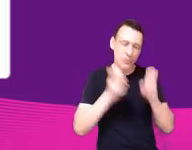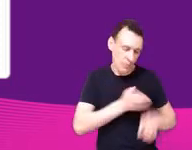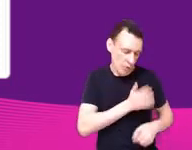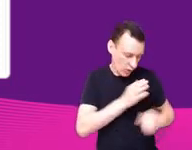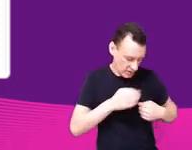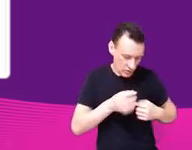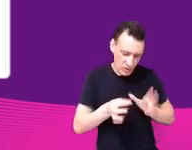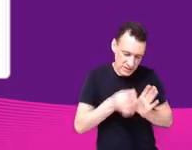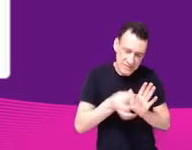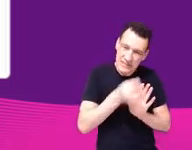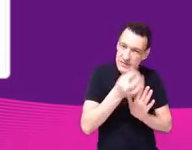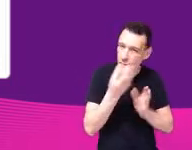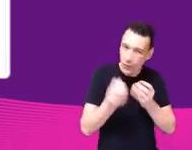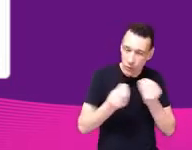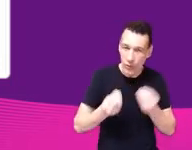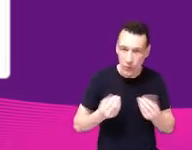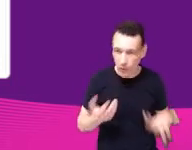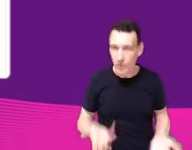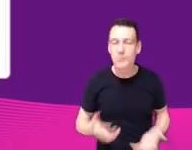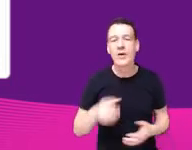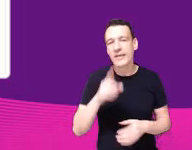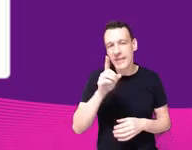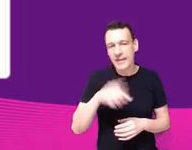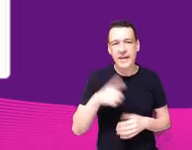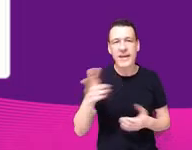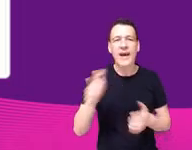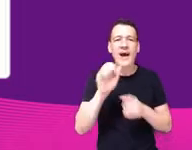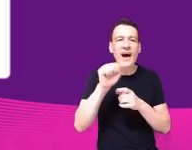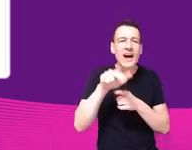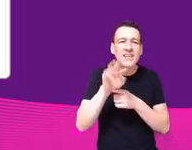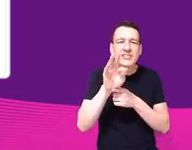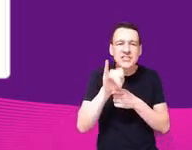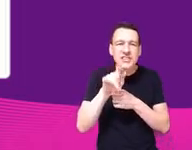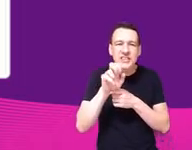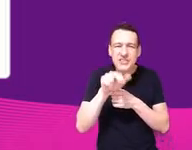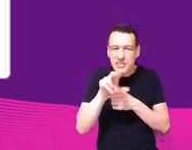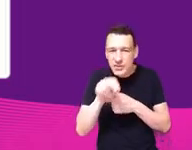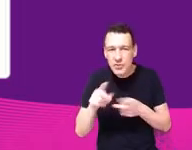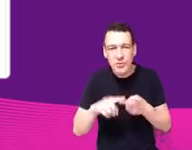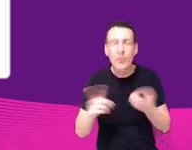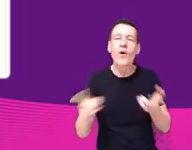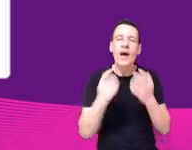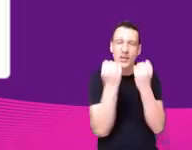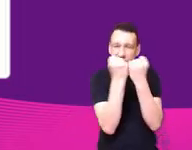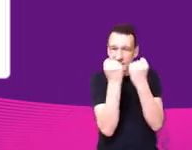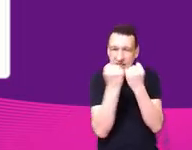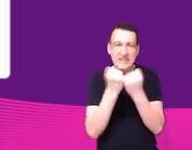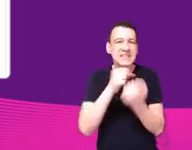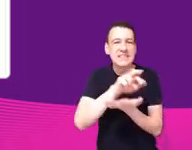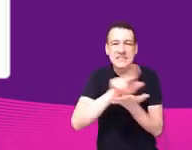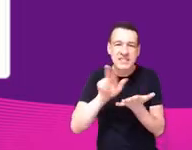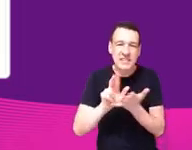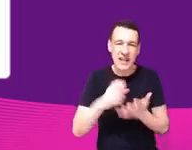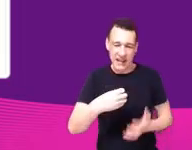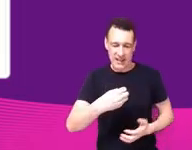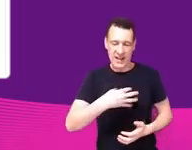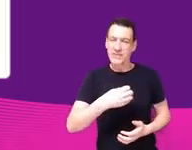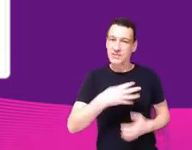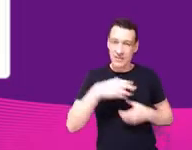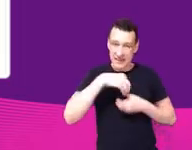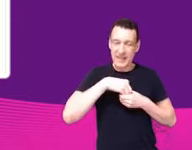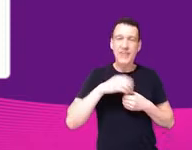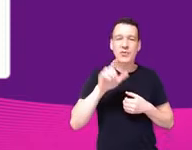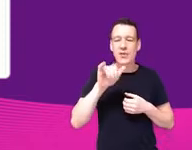dos antígenos leucocitários humanos, o início da imunossupressão com irradiação linfóide, a prova de que era